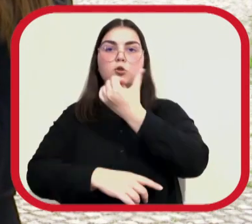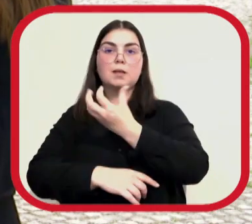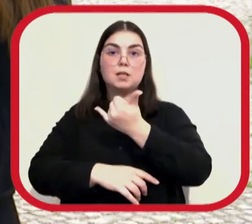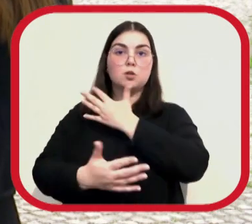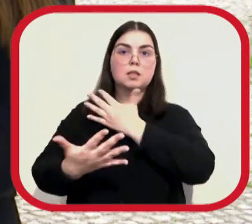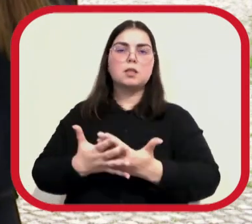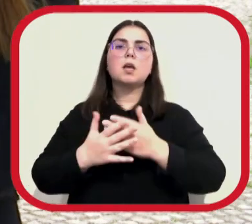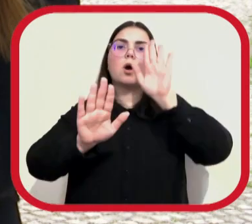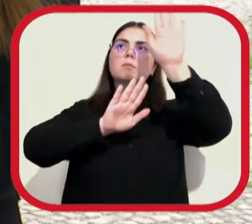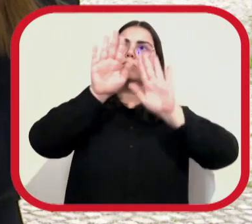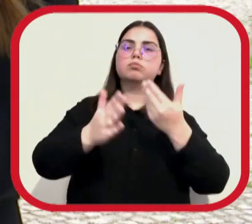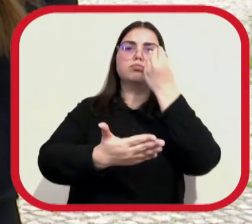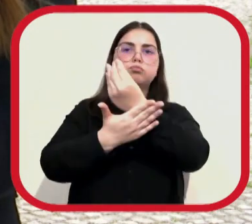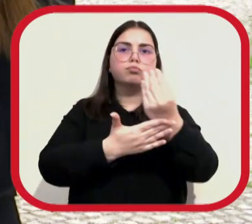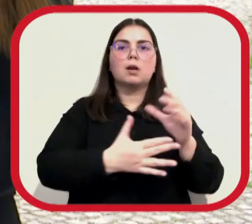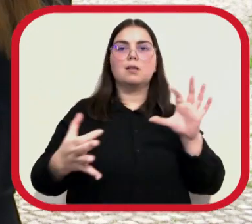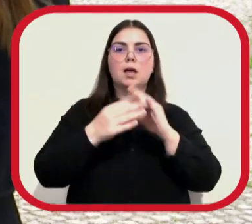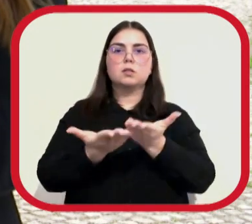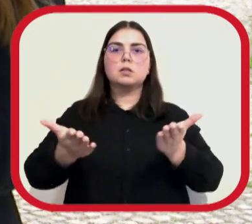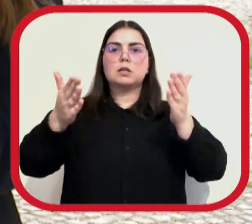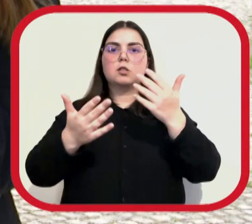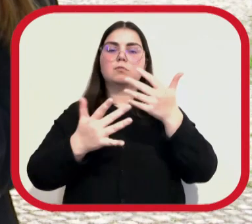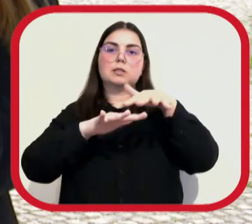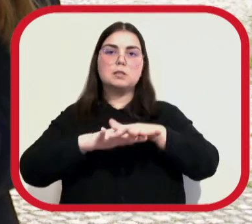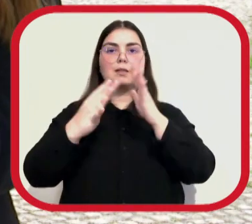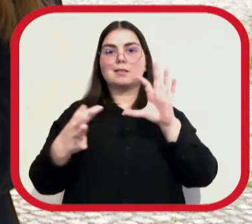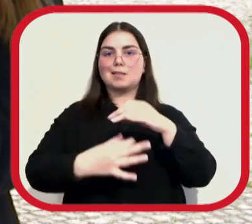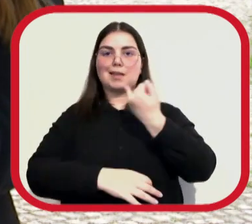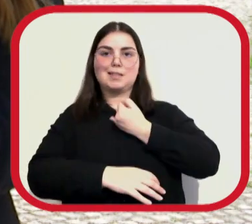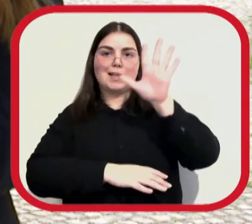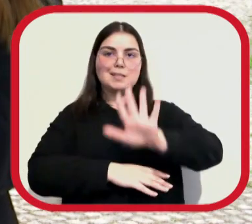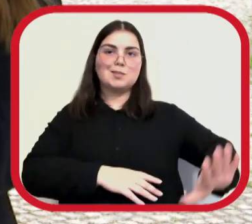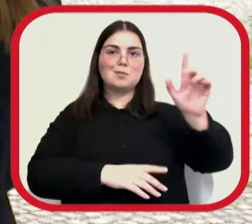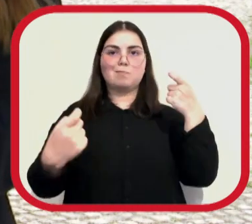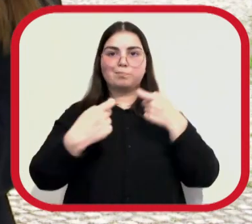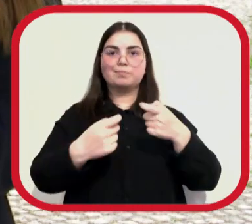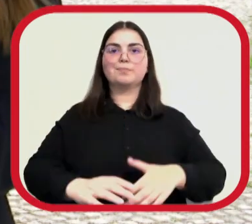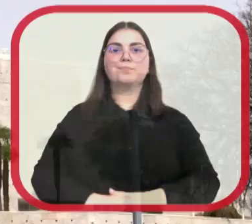em 2012, a atual exposição do museu conta com inúmeras peças de cestaria que refletem a